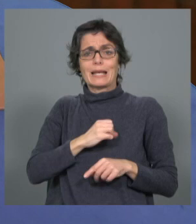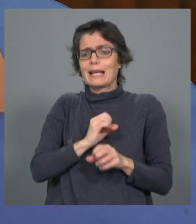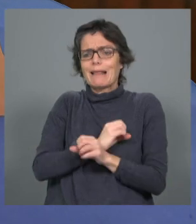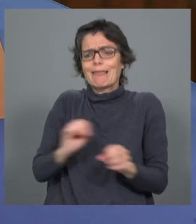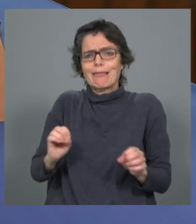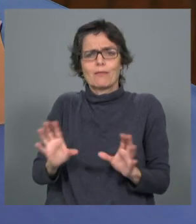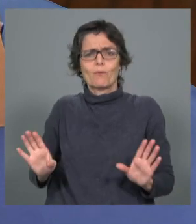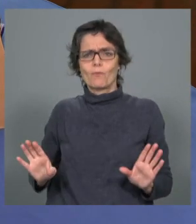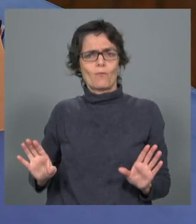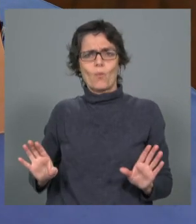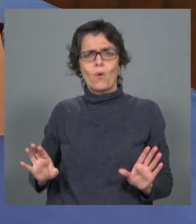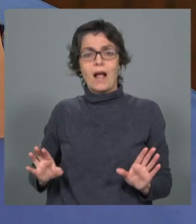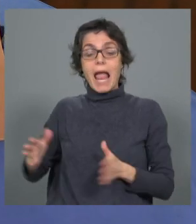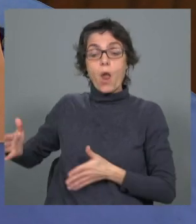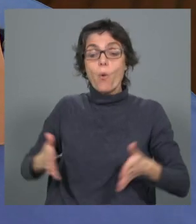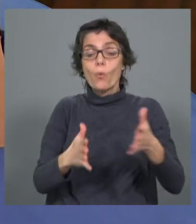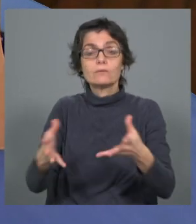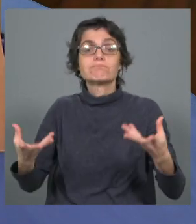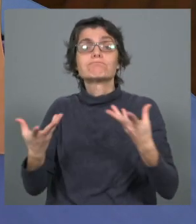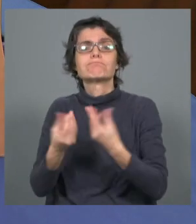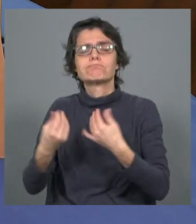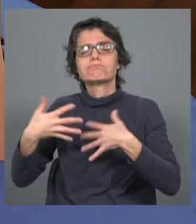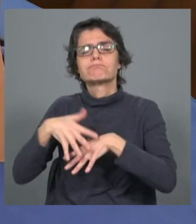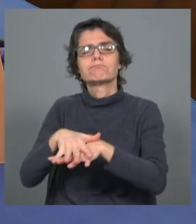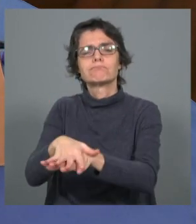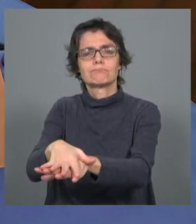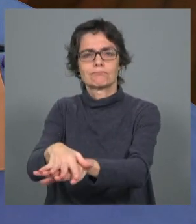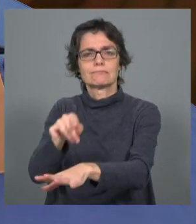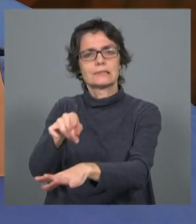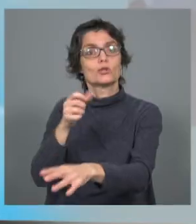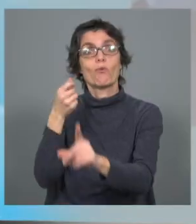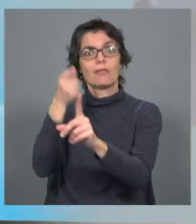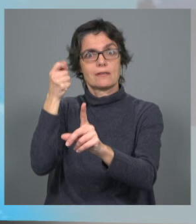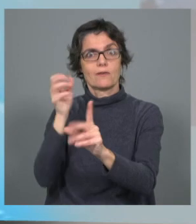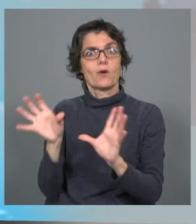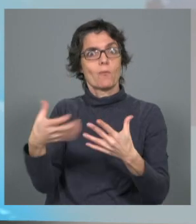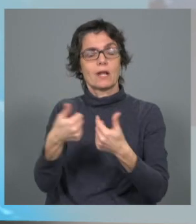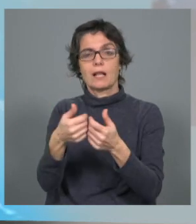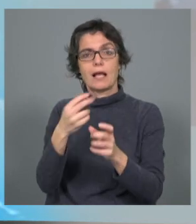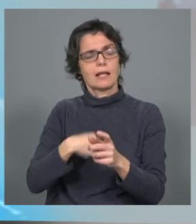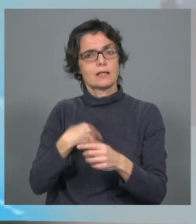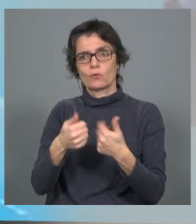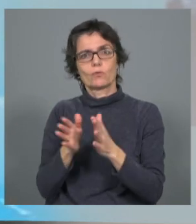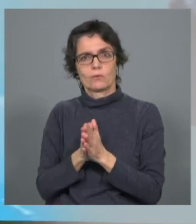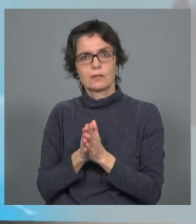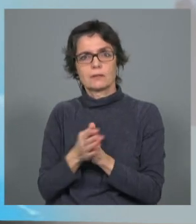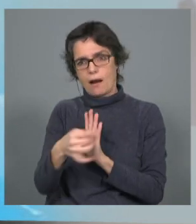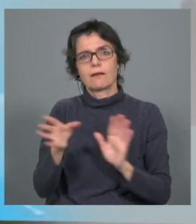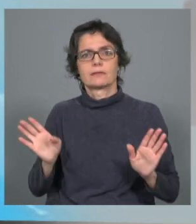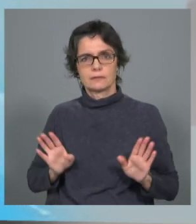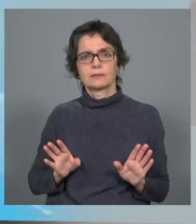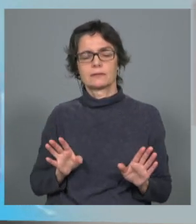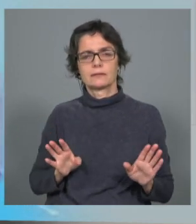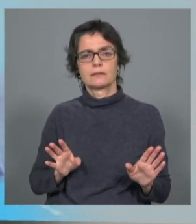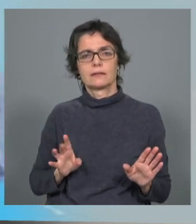muito precisa. Essa é uma experiência muito importante também para fazer. Mas o desafio às comunidades cristãs, eu gostava de sublinhar isso, sim, de não